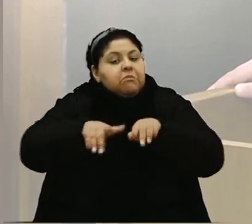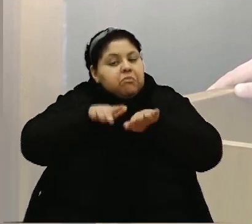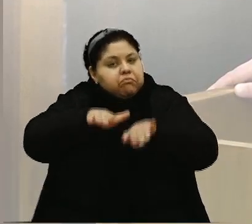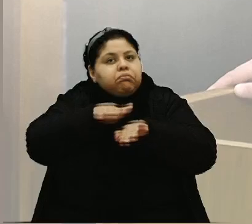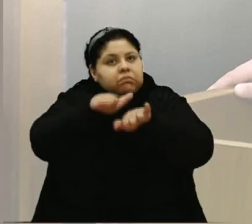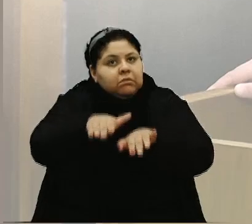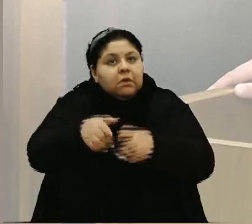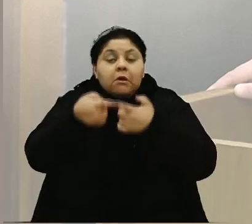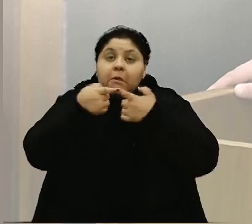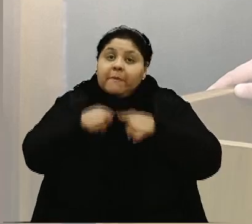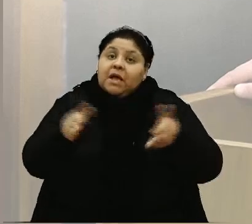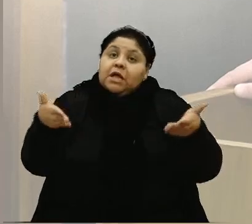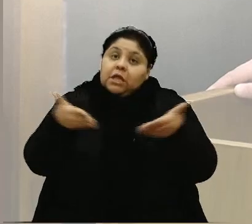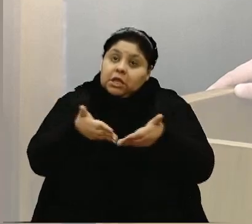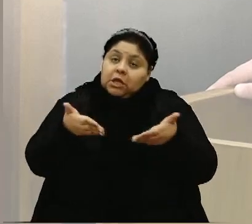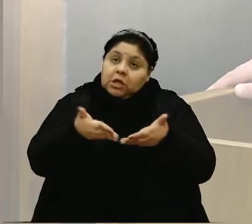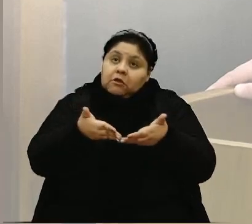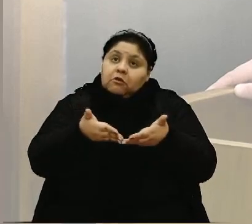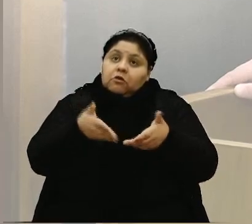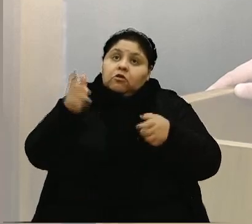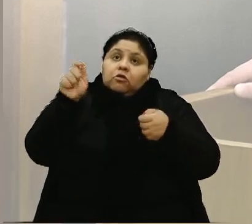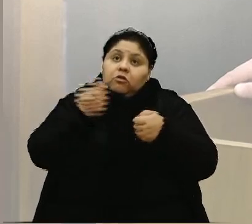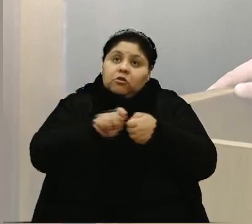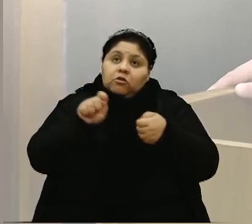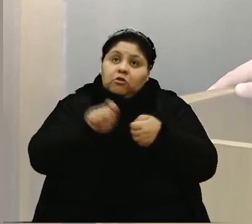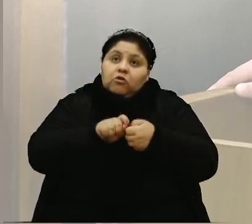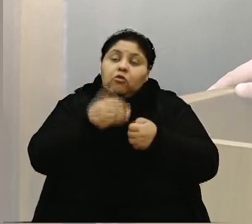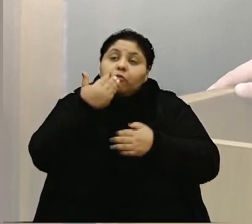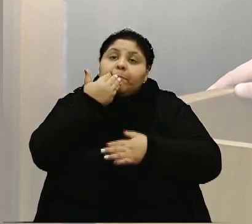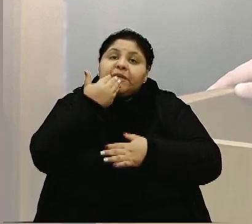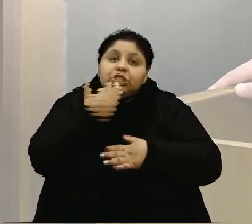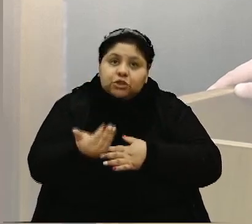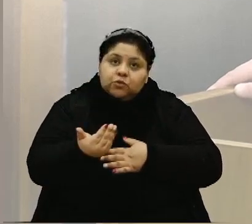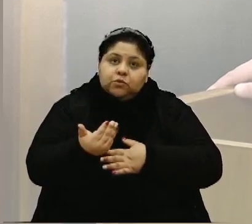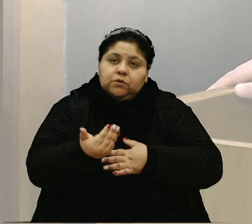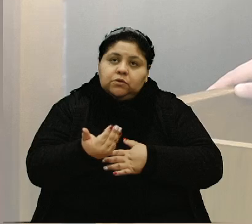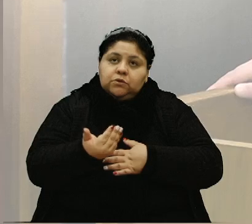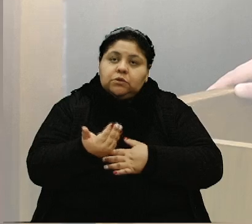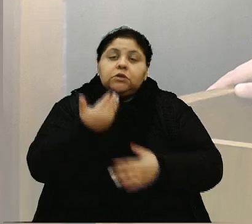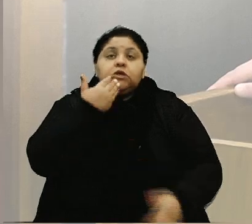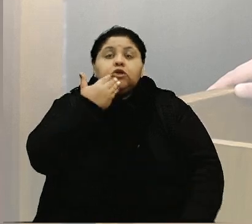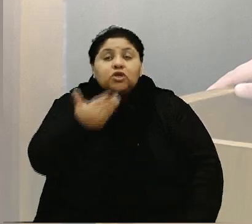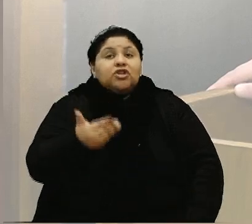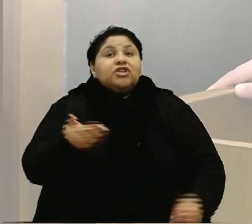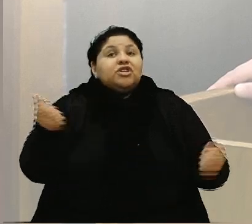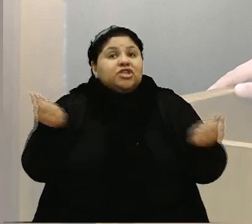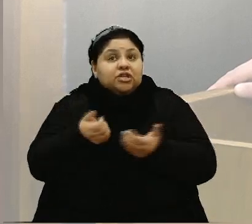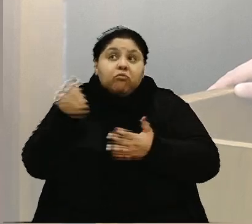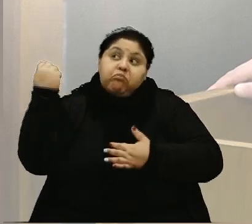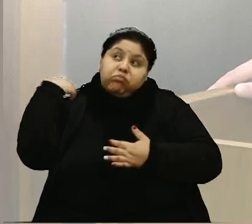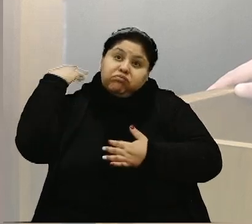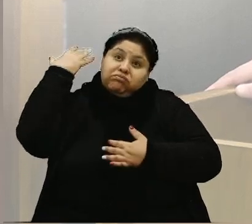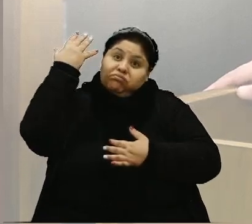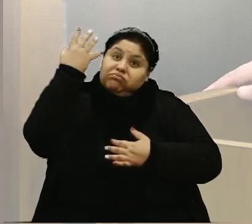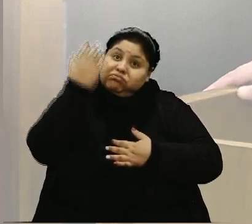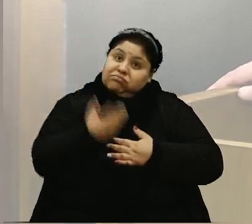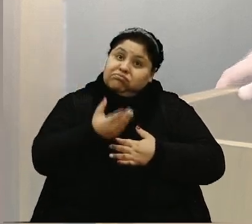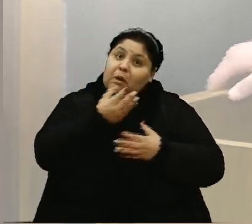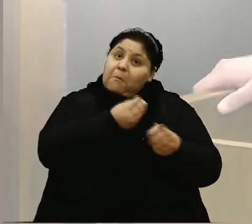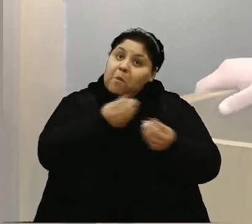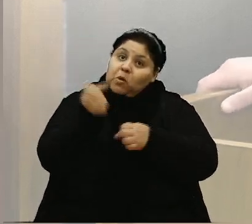que, por enquanto, a gente está fazendo um pedido. Um pedido que já vem de muitos anos.